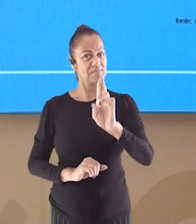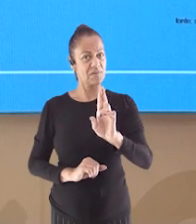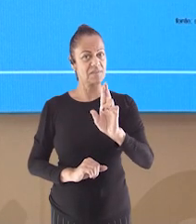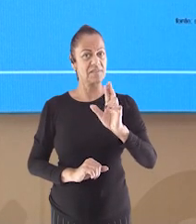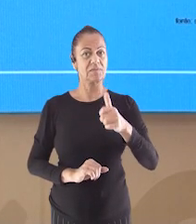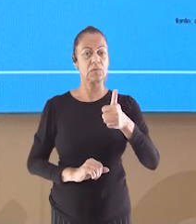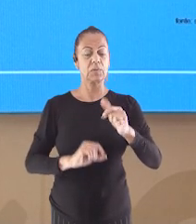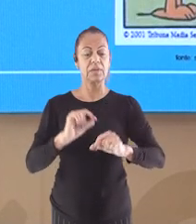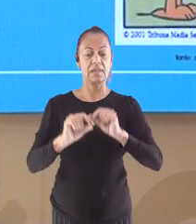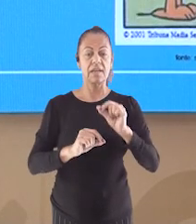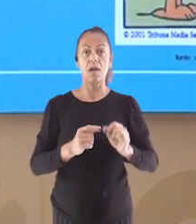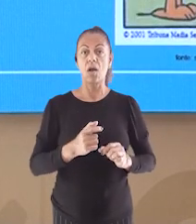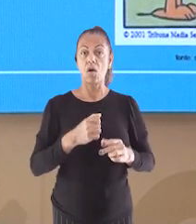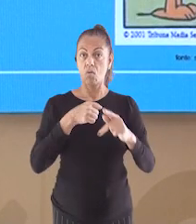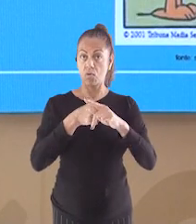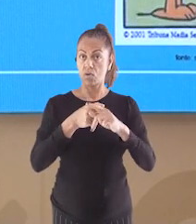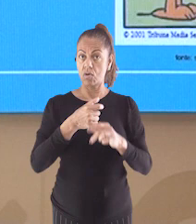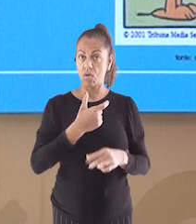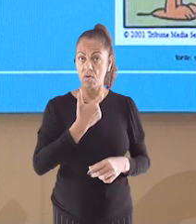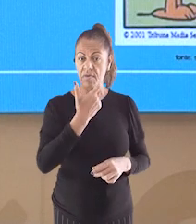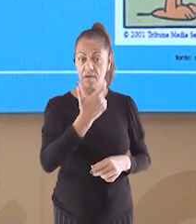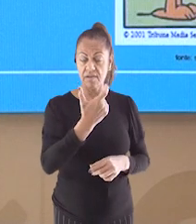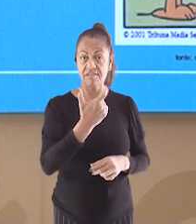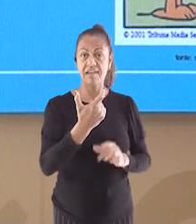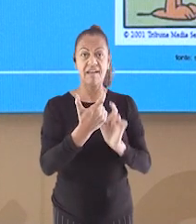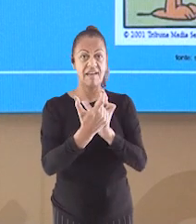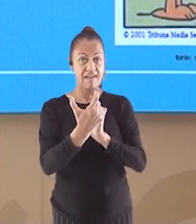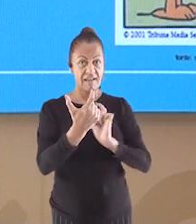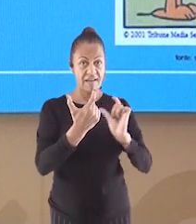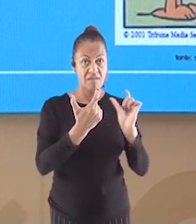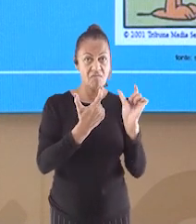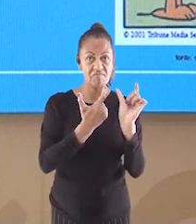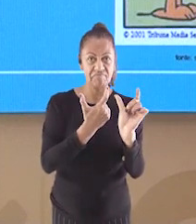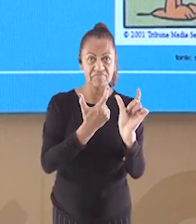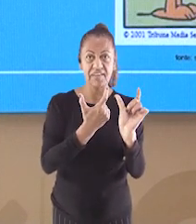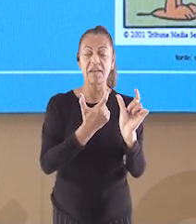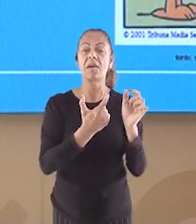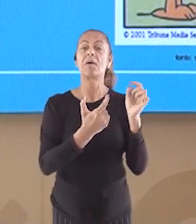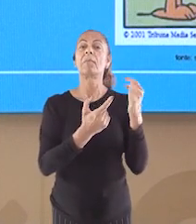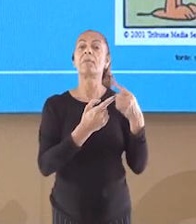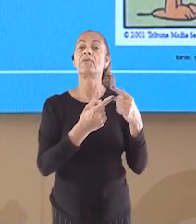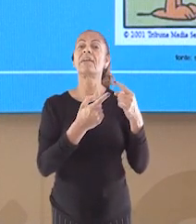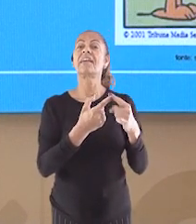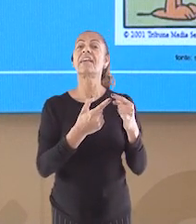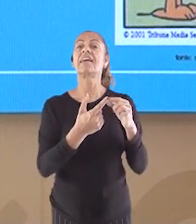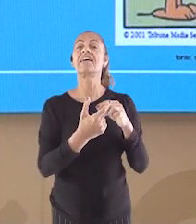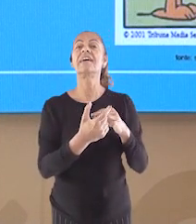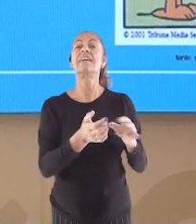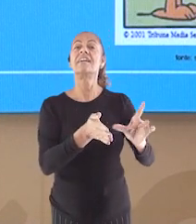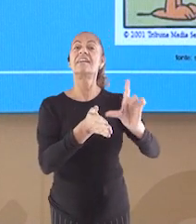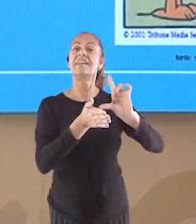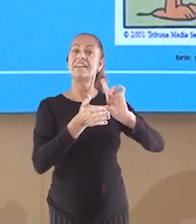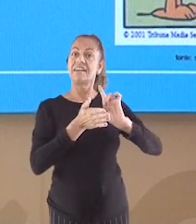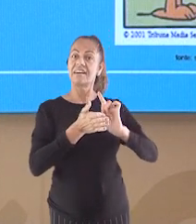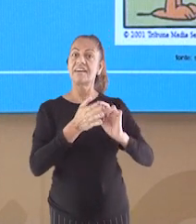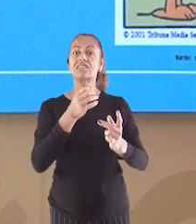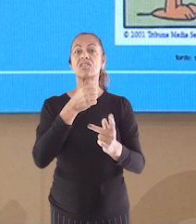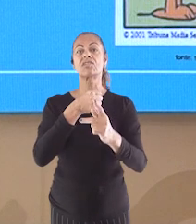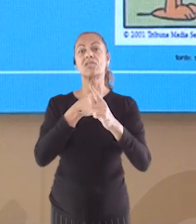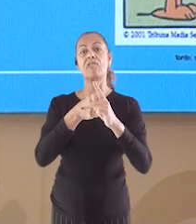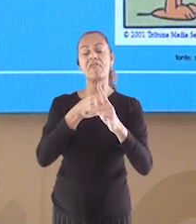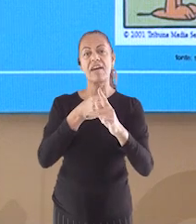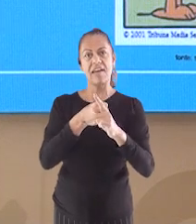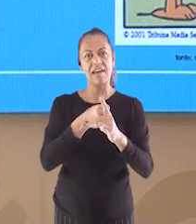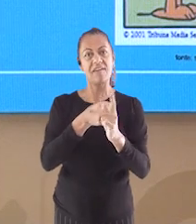Resposta da questão 1. A colocação pronominal é a próclise, pois o pronome se está localizado antes do